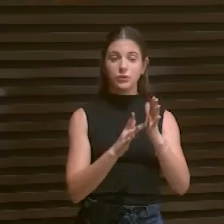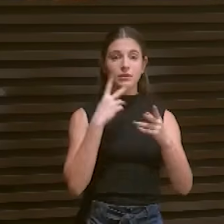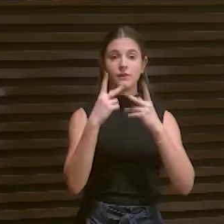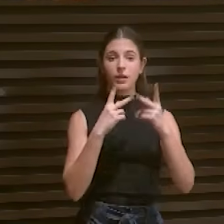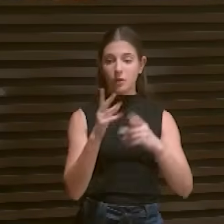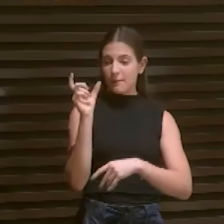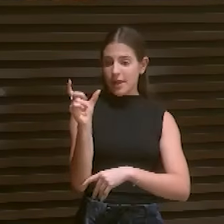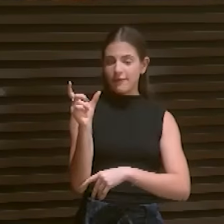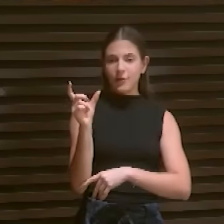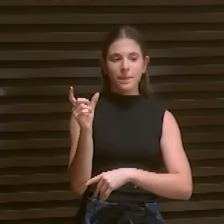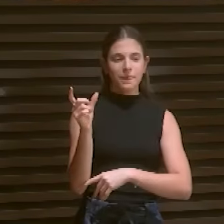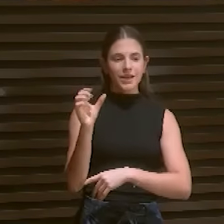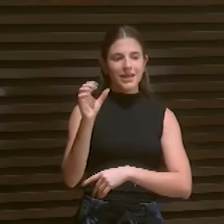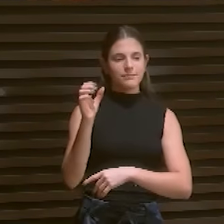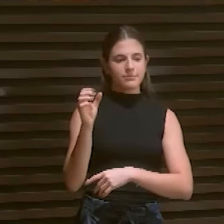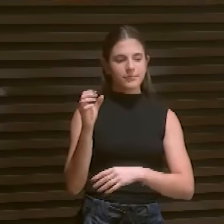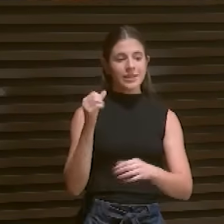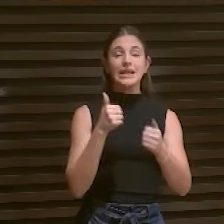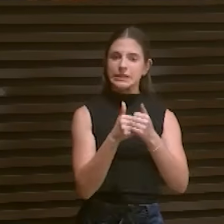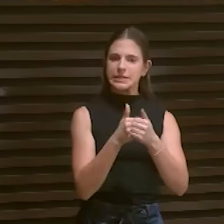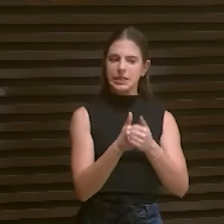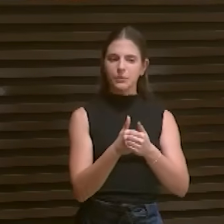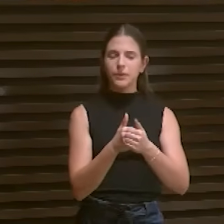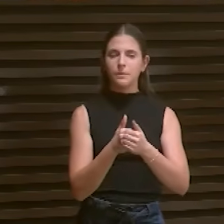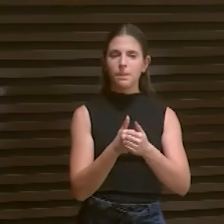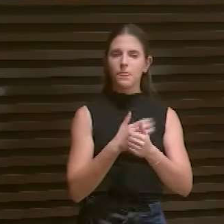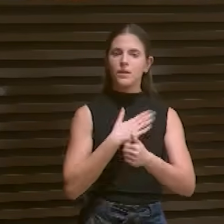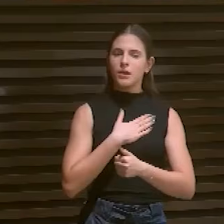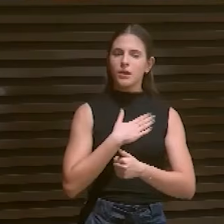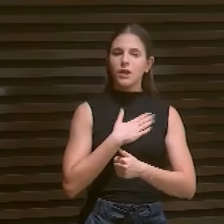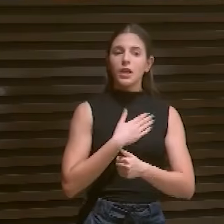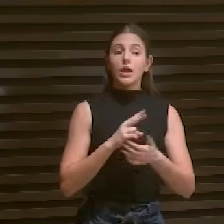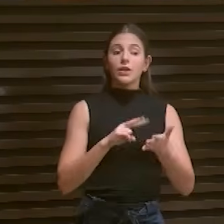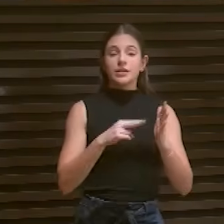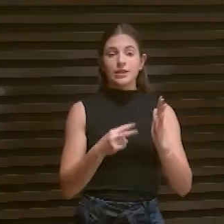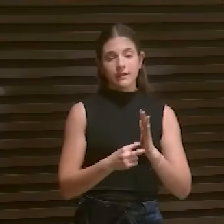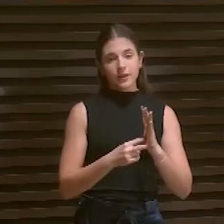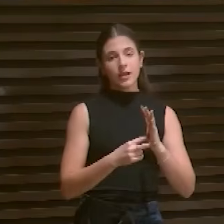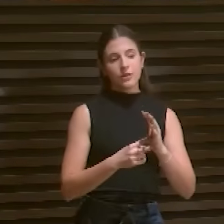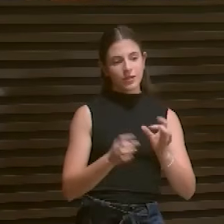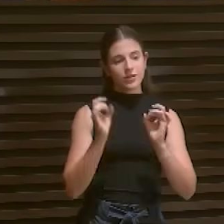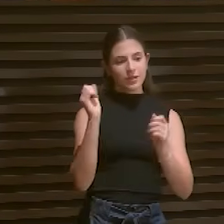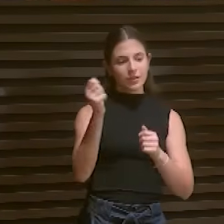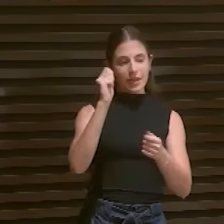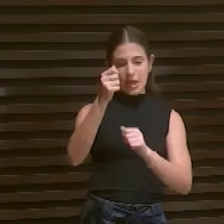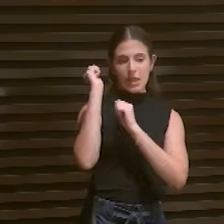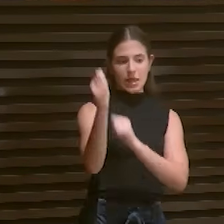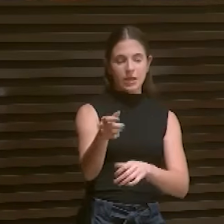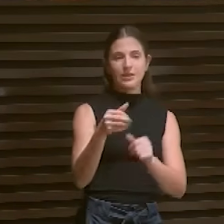palavra, sigam-me. Isso significava que eles tinham que deixar suas redes ou qualquer outra coisa que